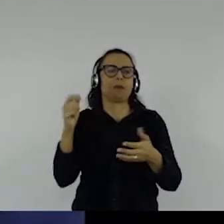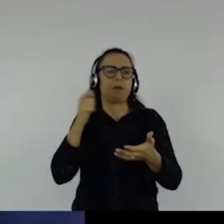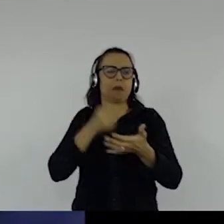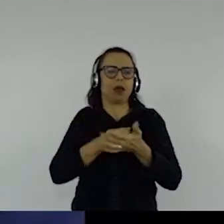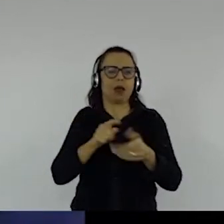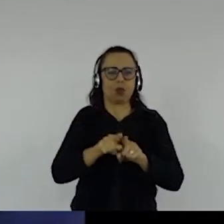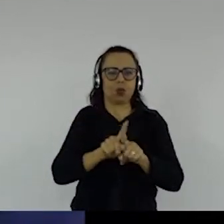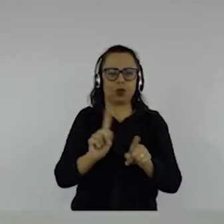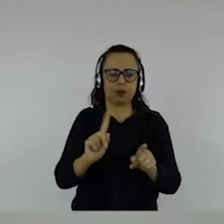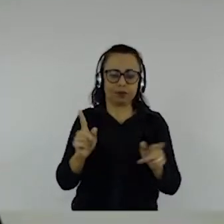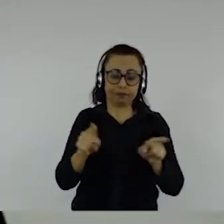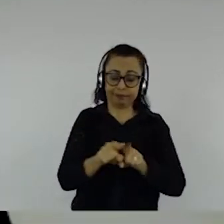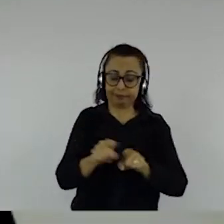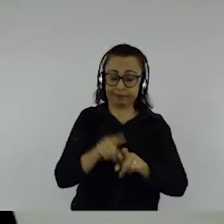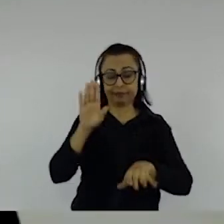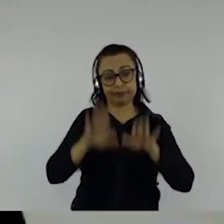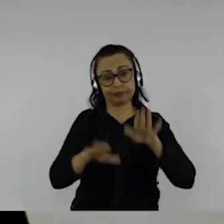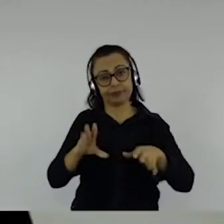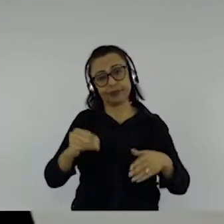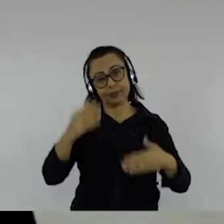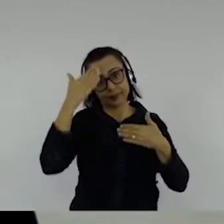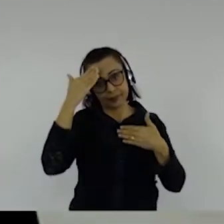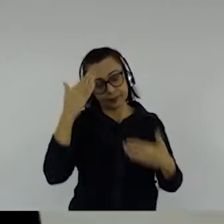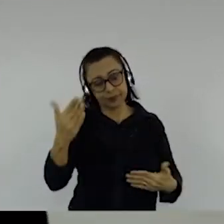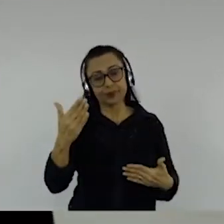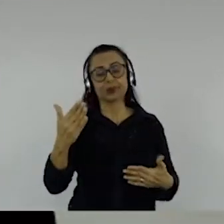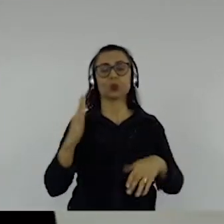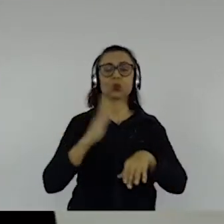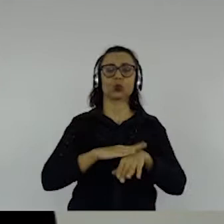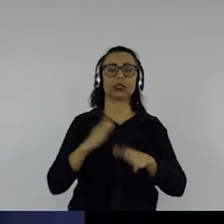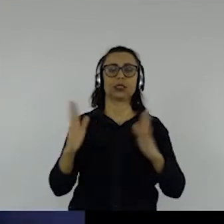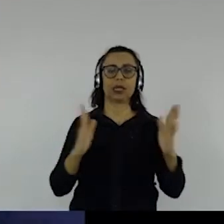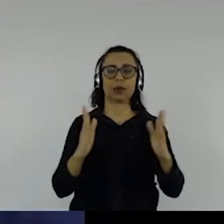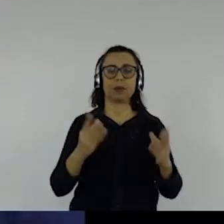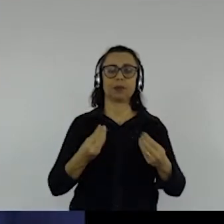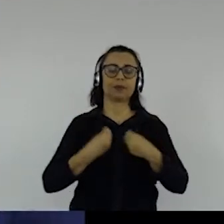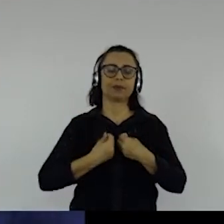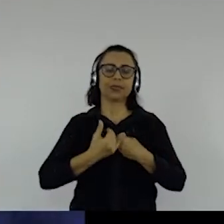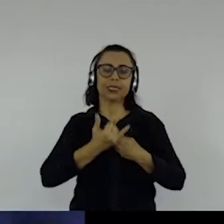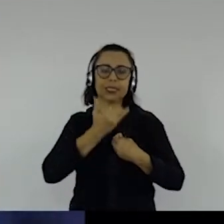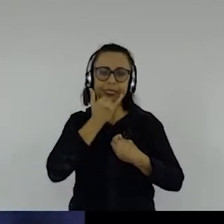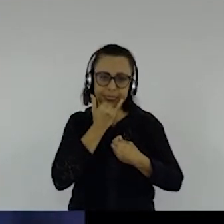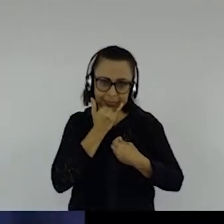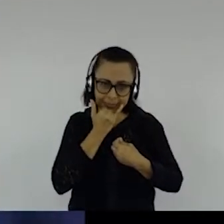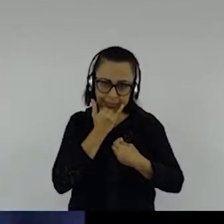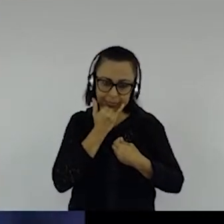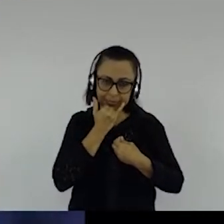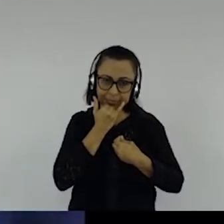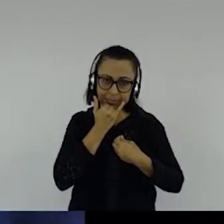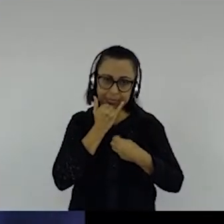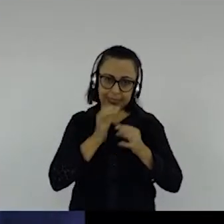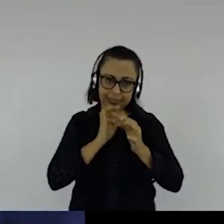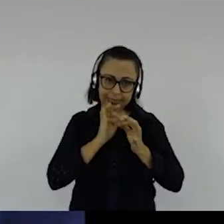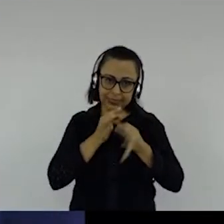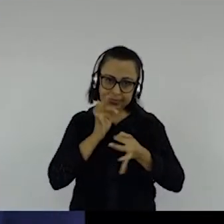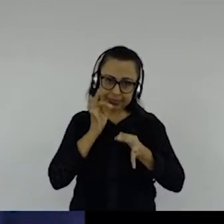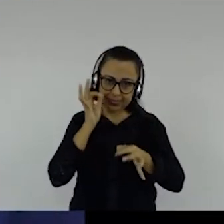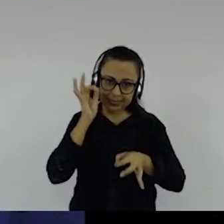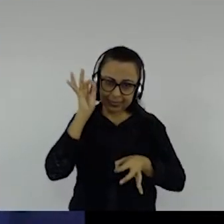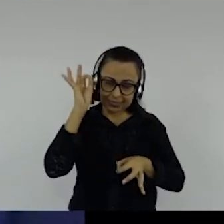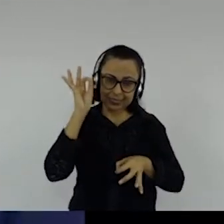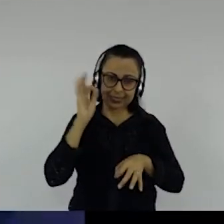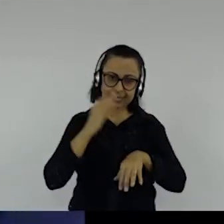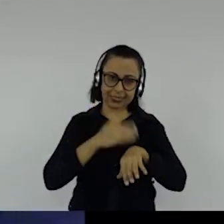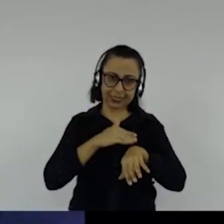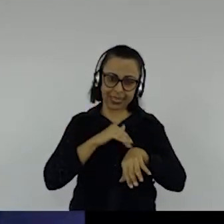esse contrato. Então, agradeço aí o tempo concedido, peço perdão pelo excesso do tempo e